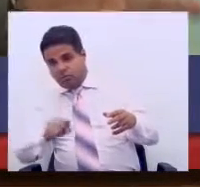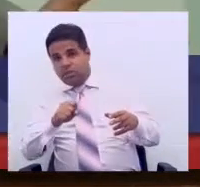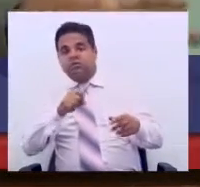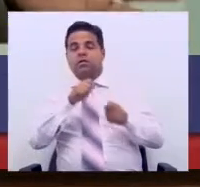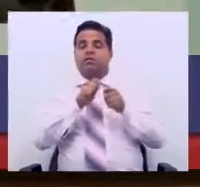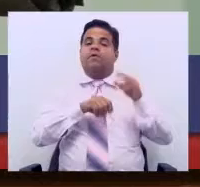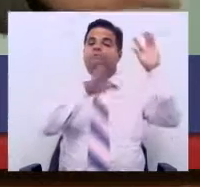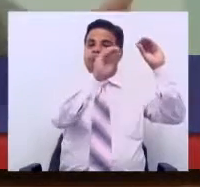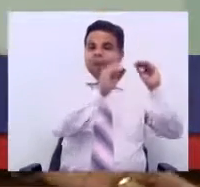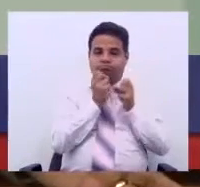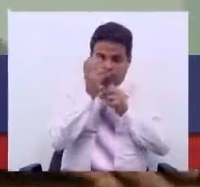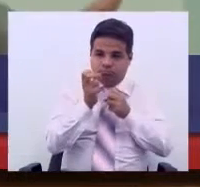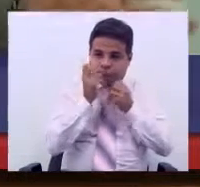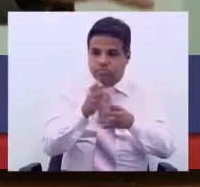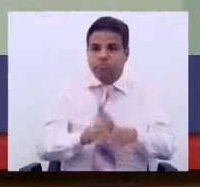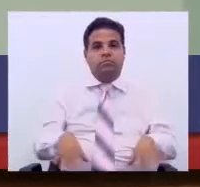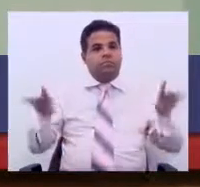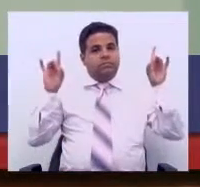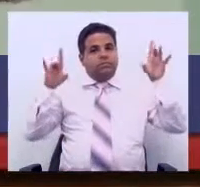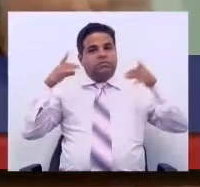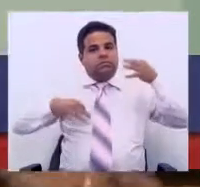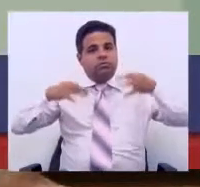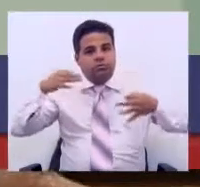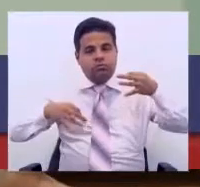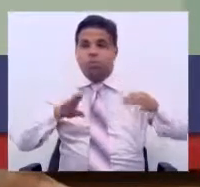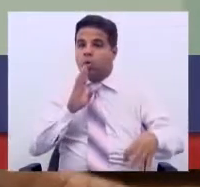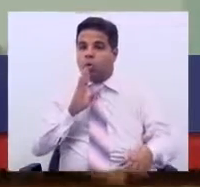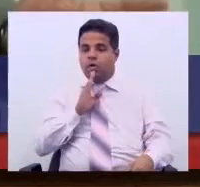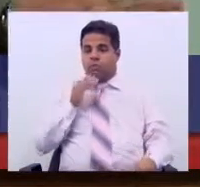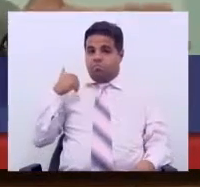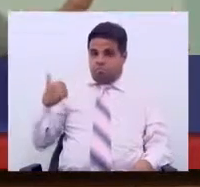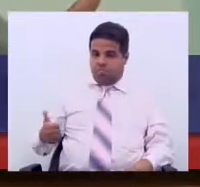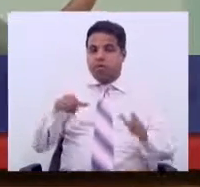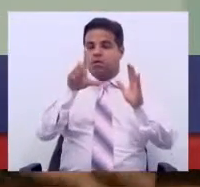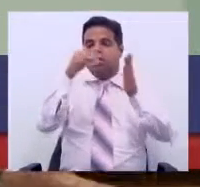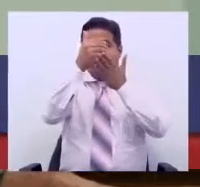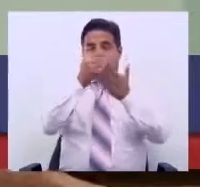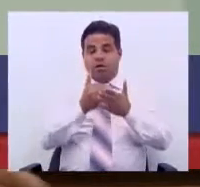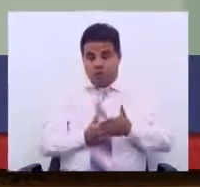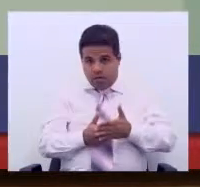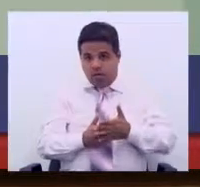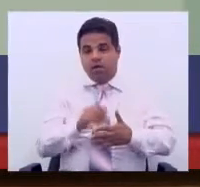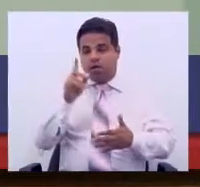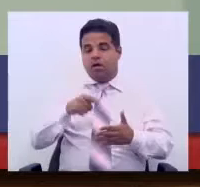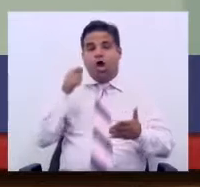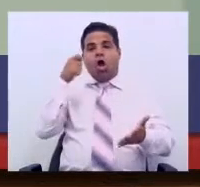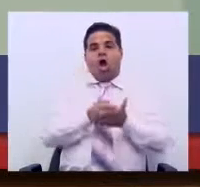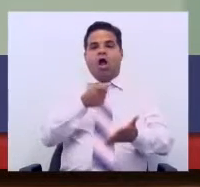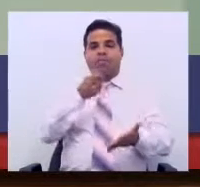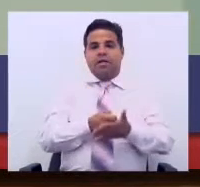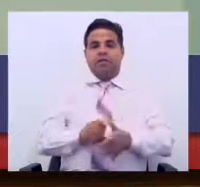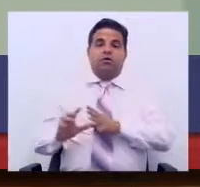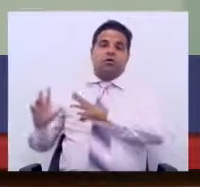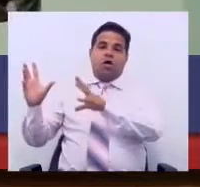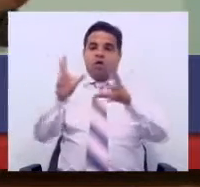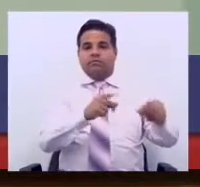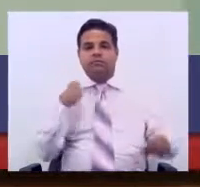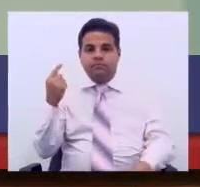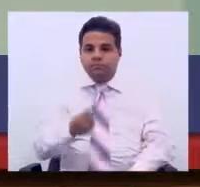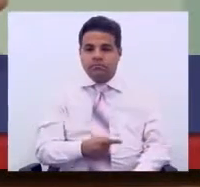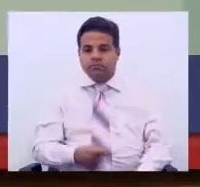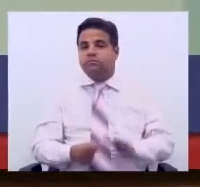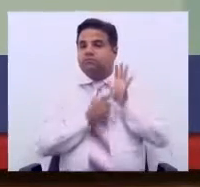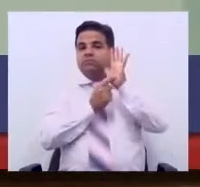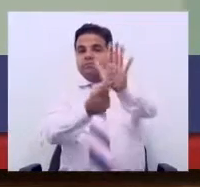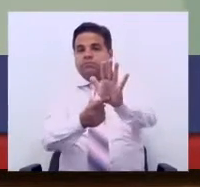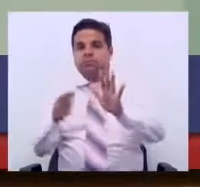as colocações aqui, excelente advogado, conhecedor da Constituição, conhecedor da lei orgânica, é obrigação nossa e terá que